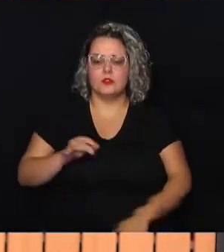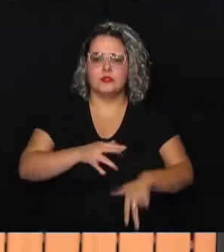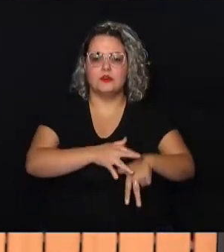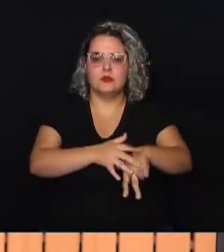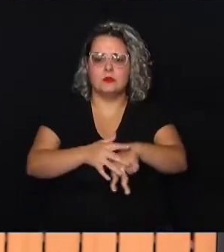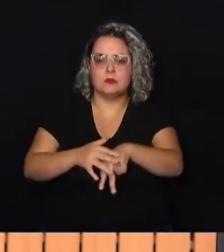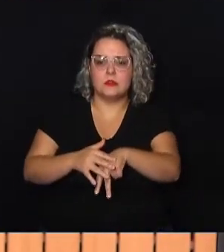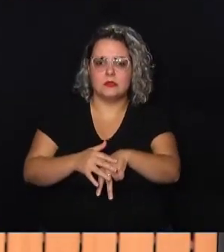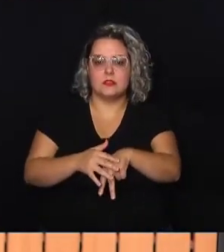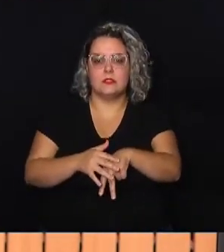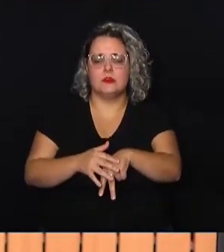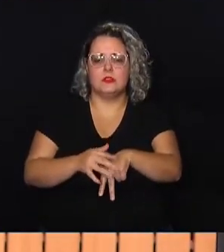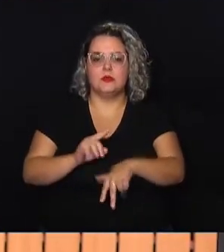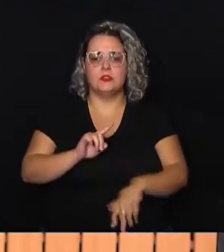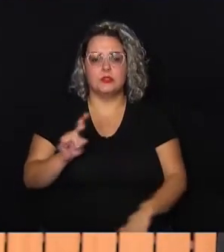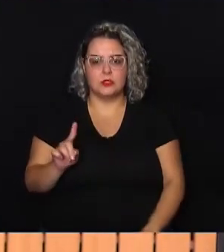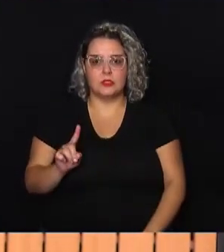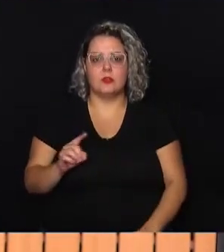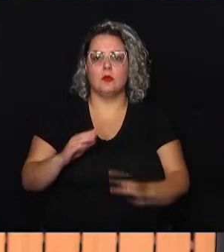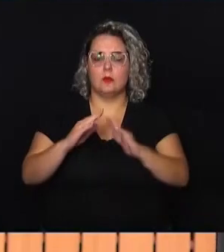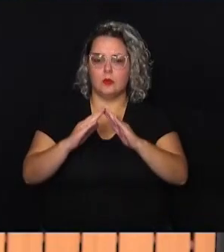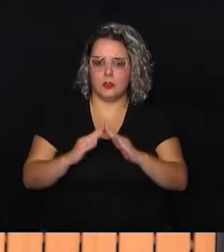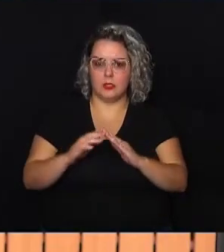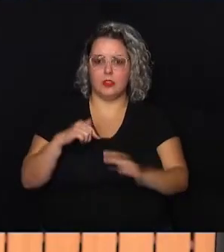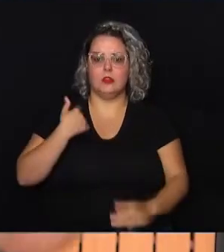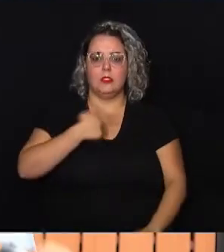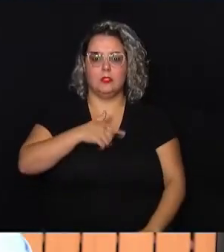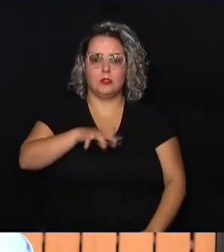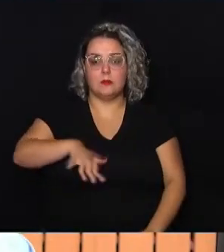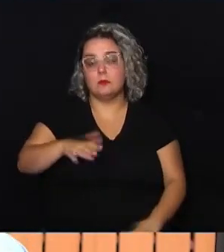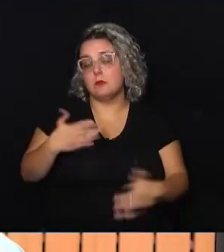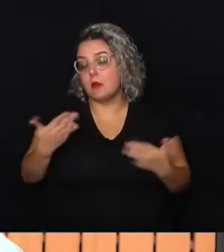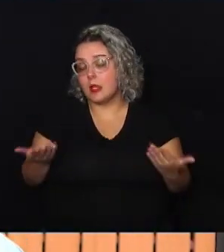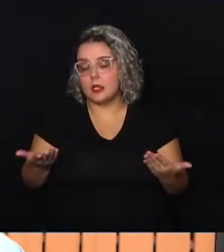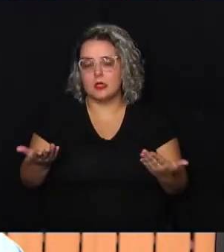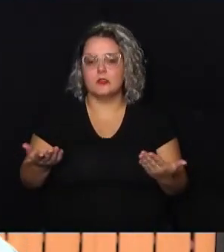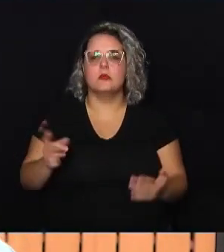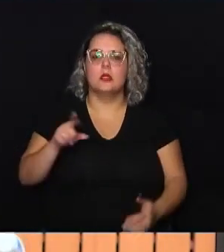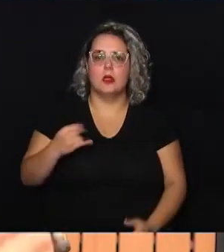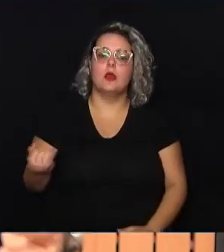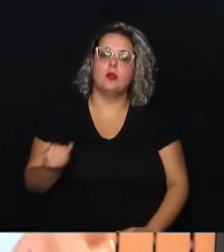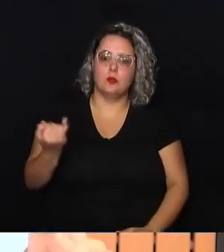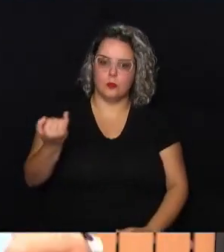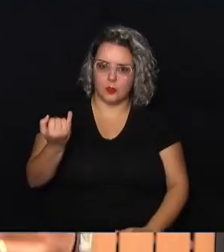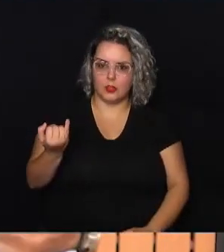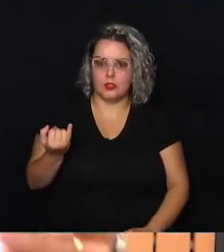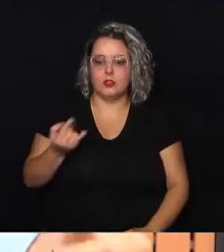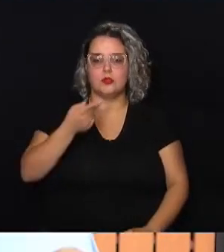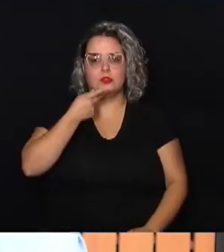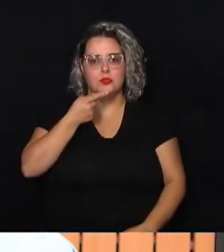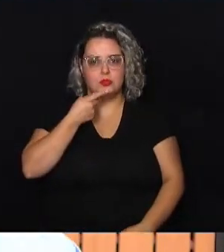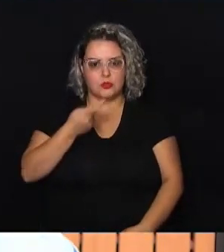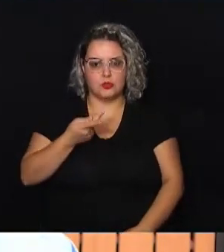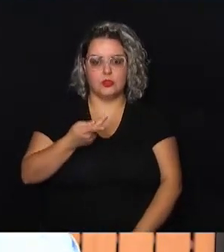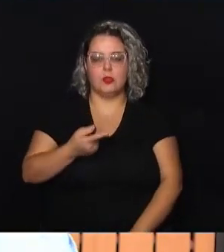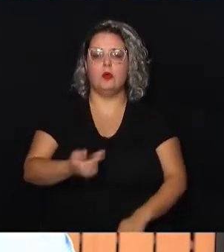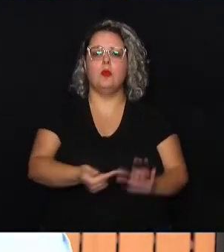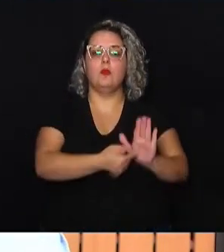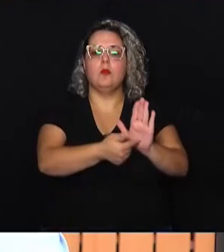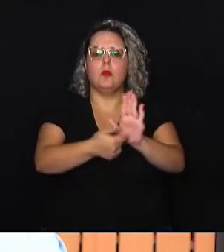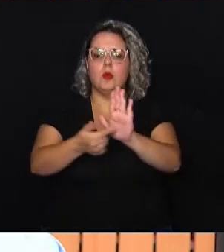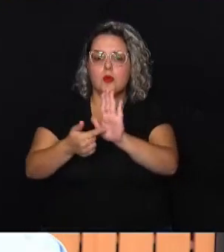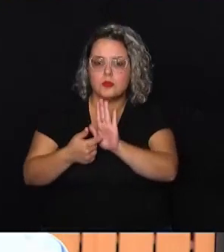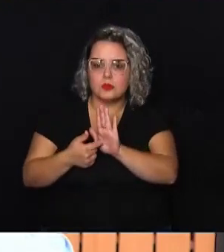né, moradores da nossa região. Mas, enfim, é importante a sua fala mostrar que